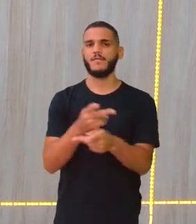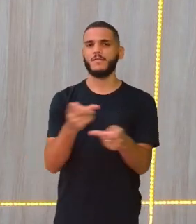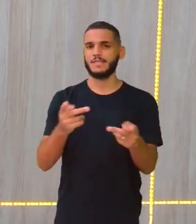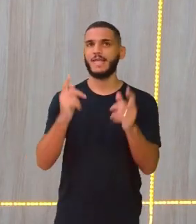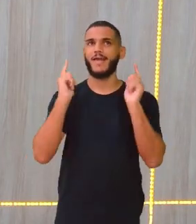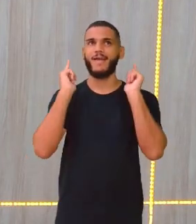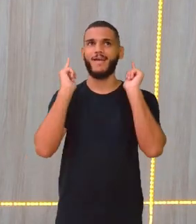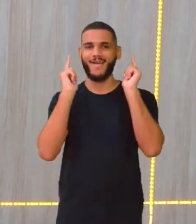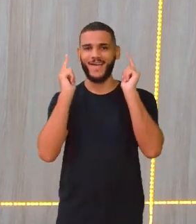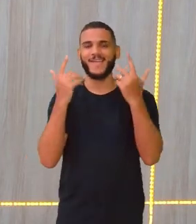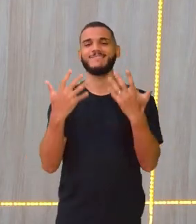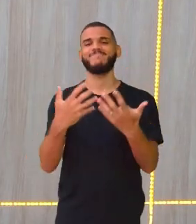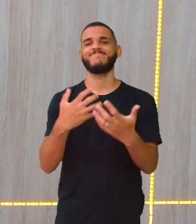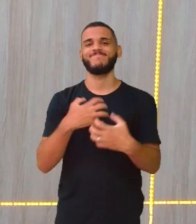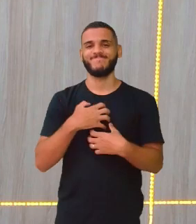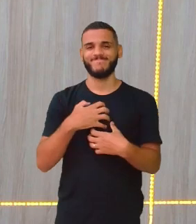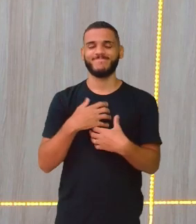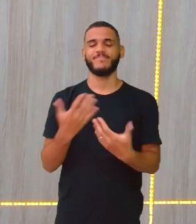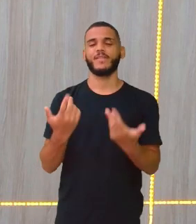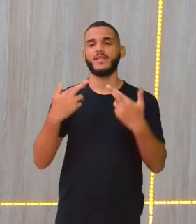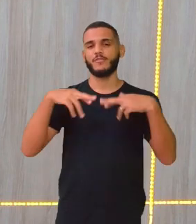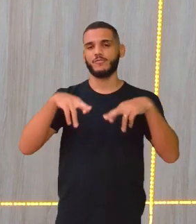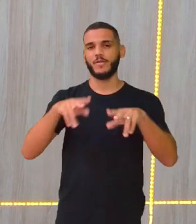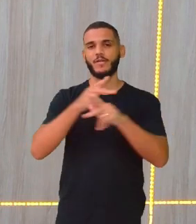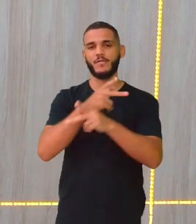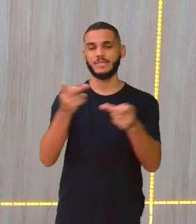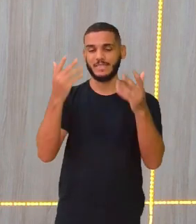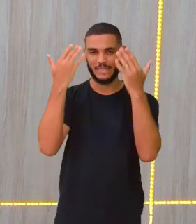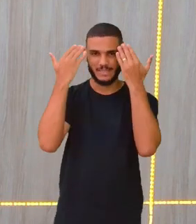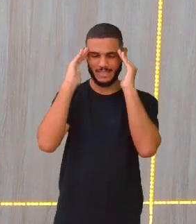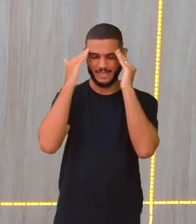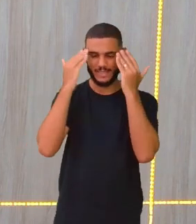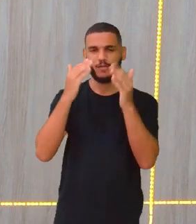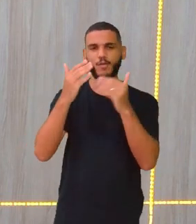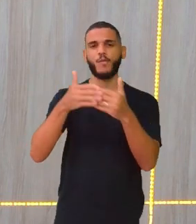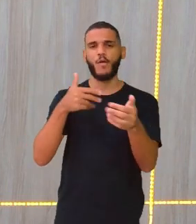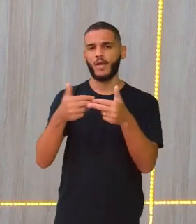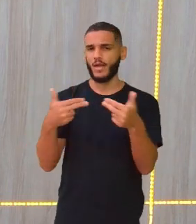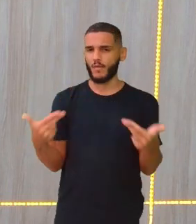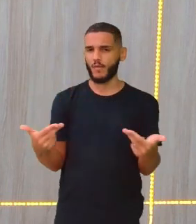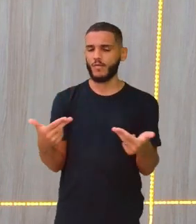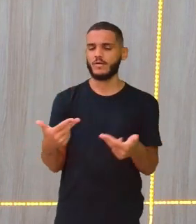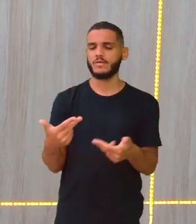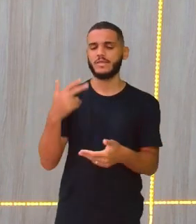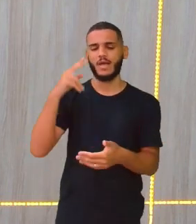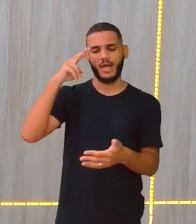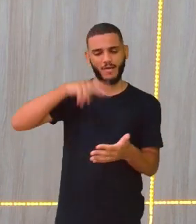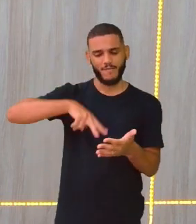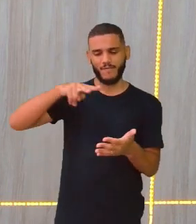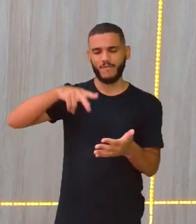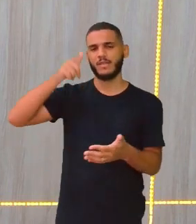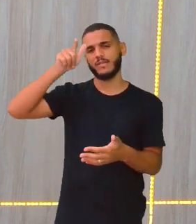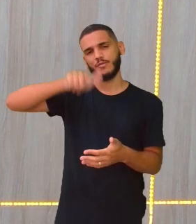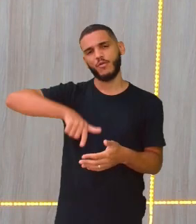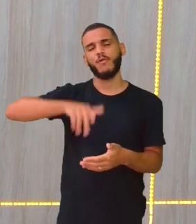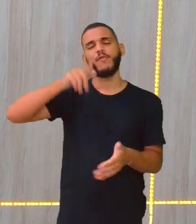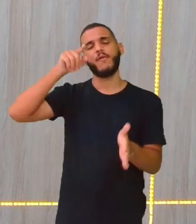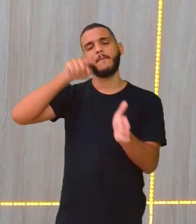divertido. Tá, gente? Espero que tenha entendido. Qualquer coisa, reveja. Coloca a pergunta